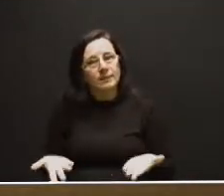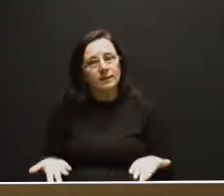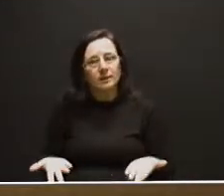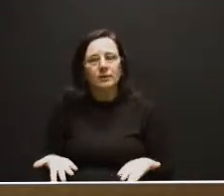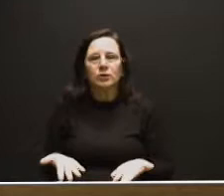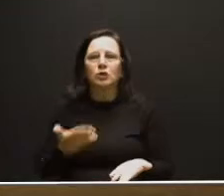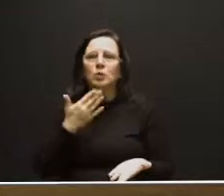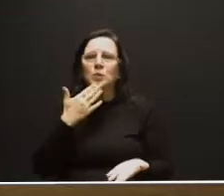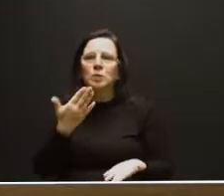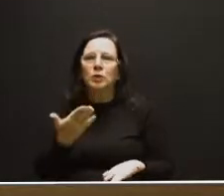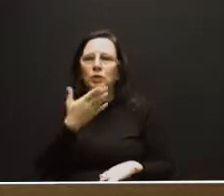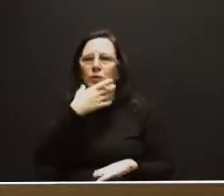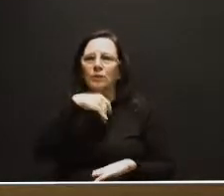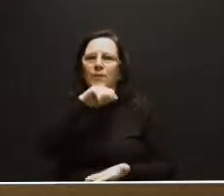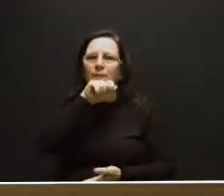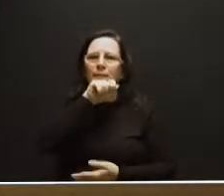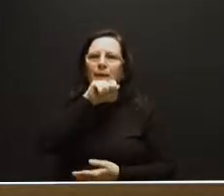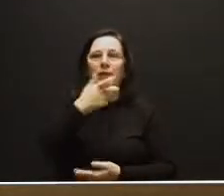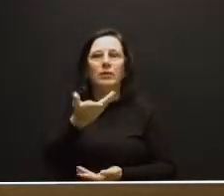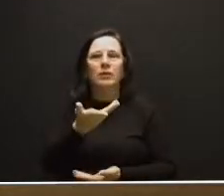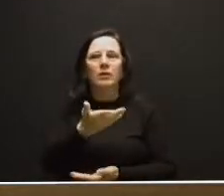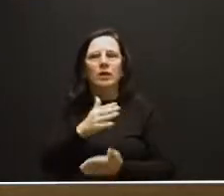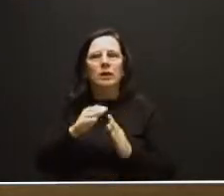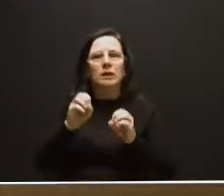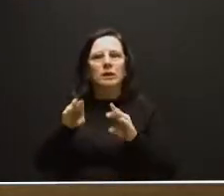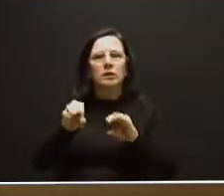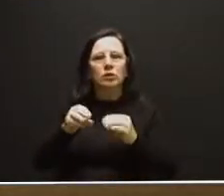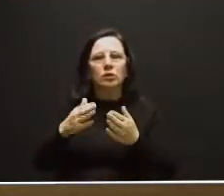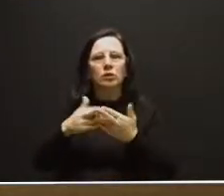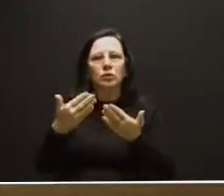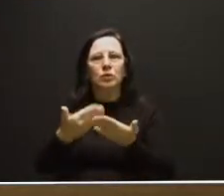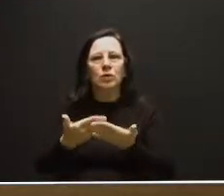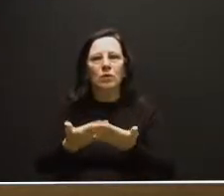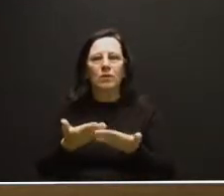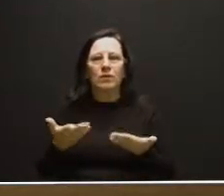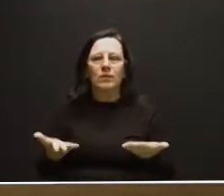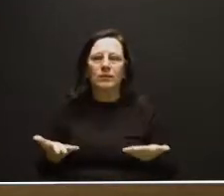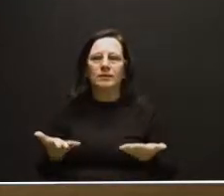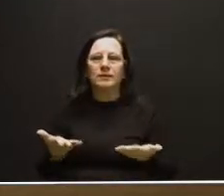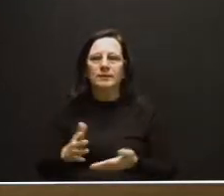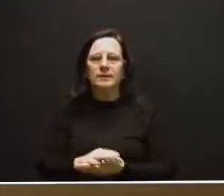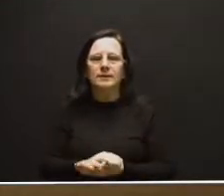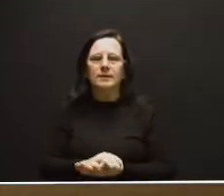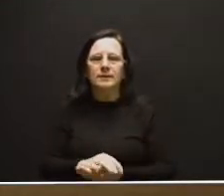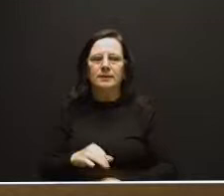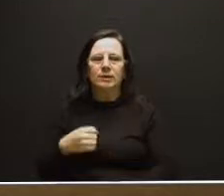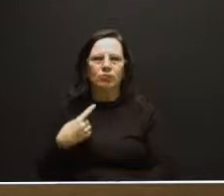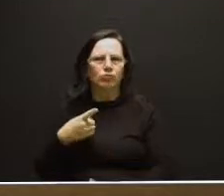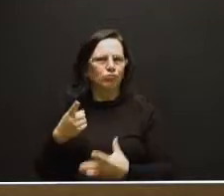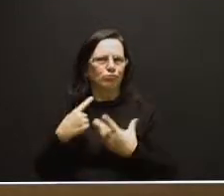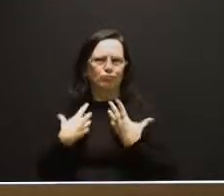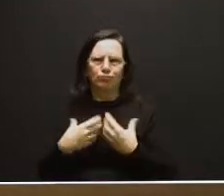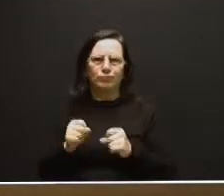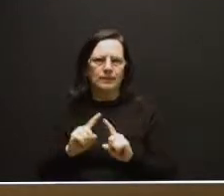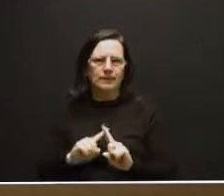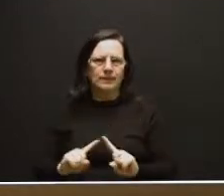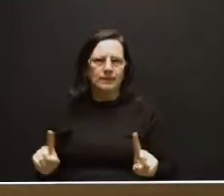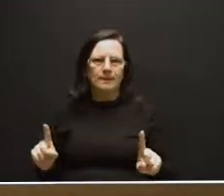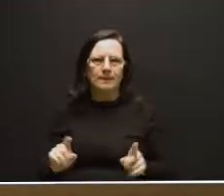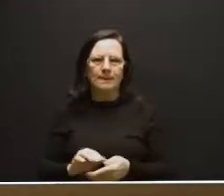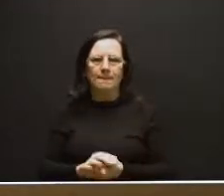eles só estão pedindo direito às aulas dos seus filhos isso pra mim é uma vergonha eu não admito isso